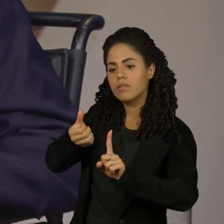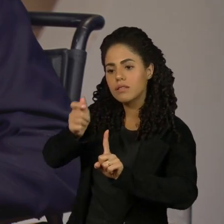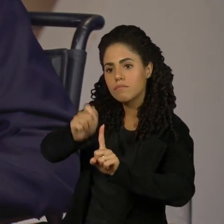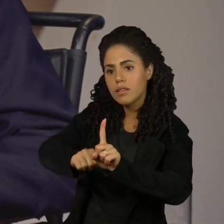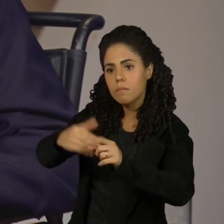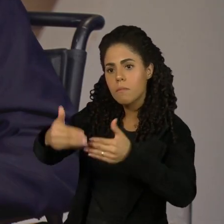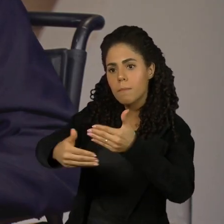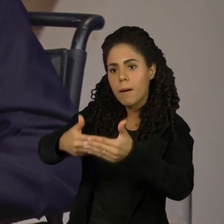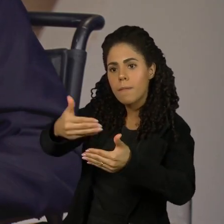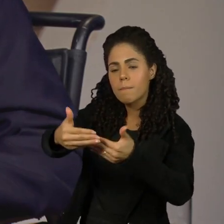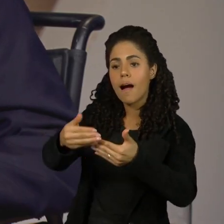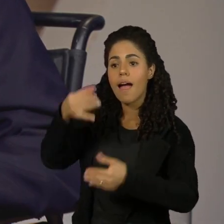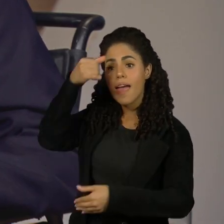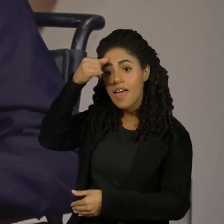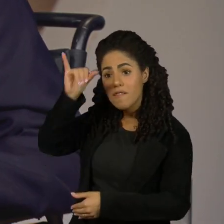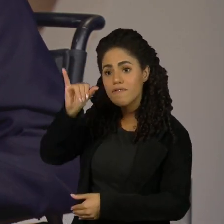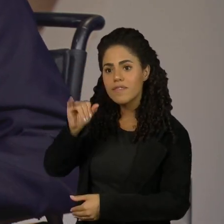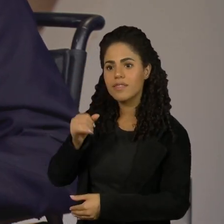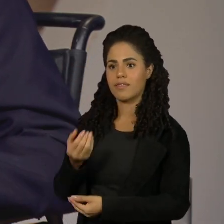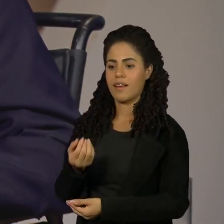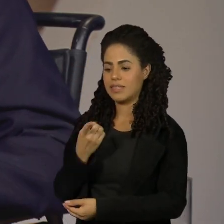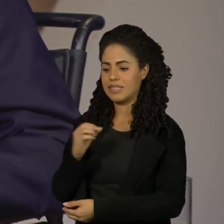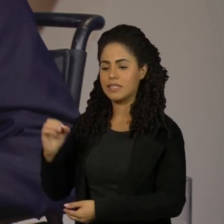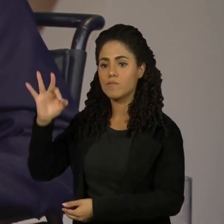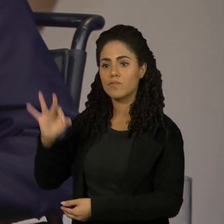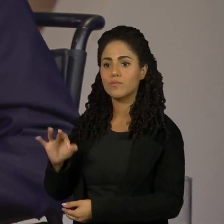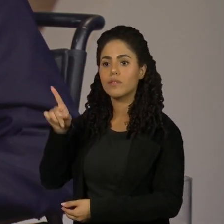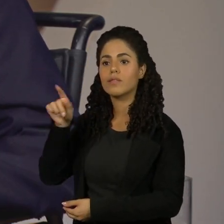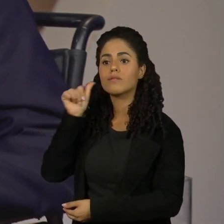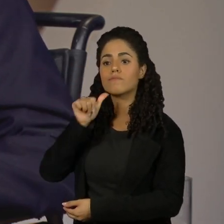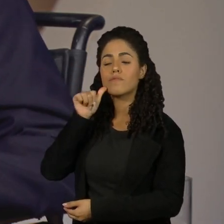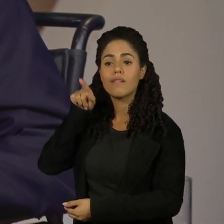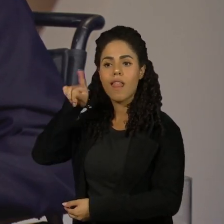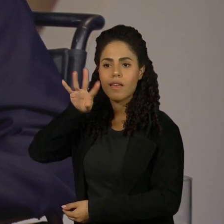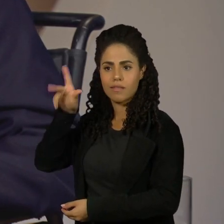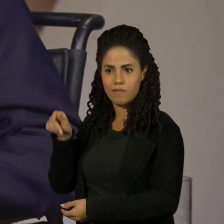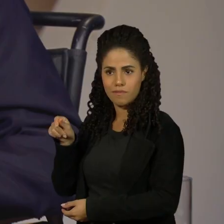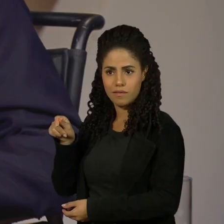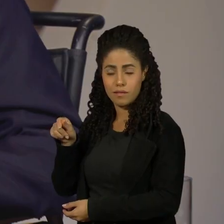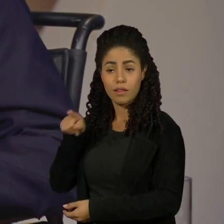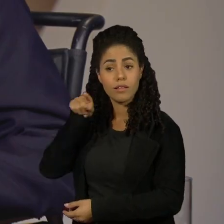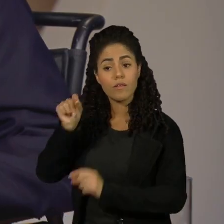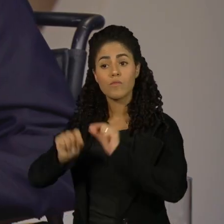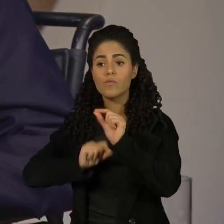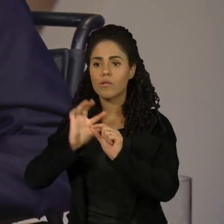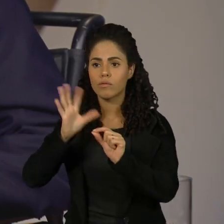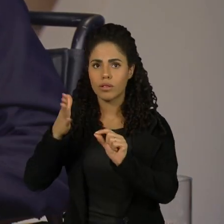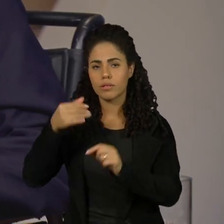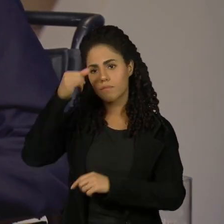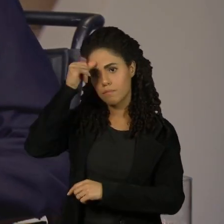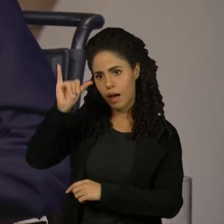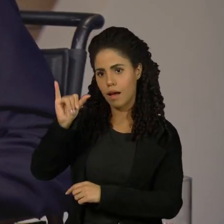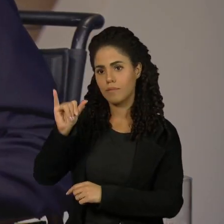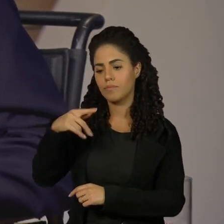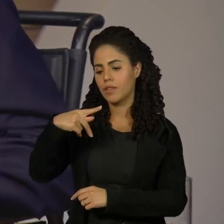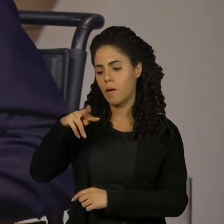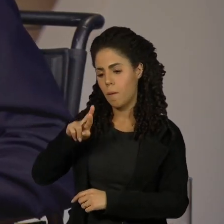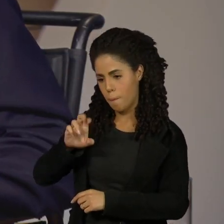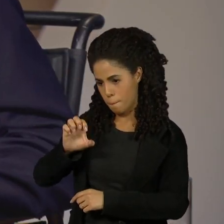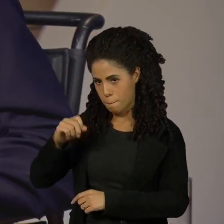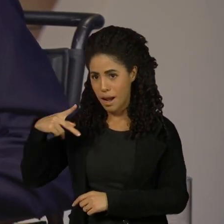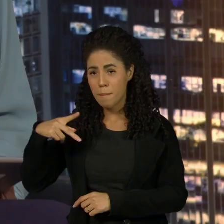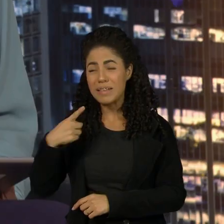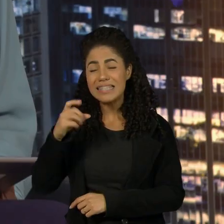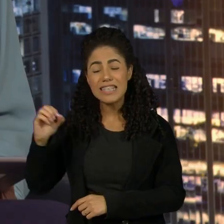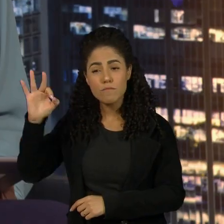para a PrEP, preveniu 100% dessas mulheres. Normalmente, a prevenção pela PrEP não é 100%, é quase